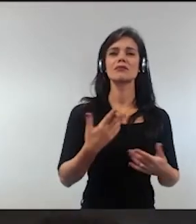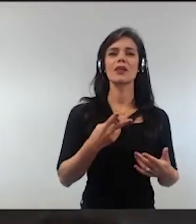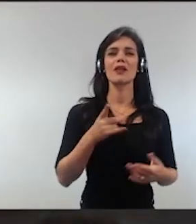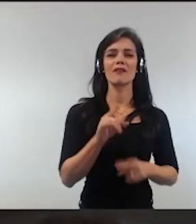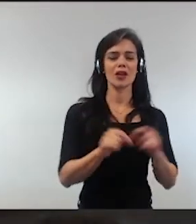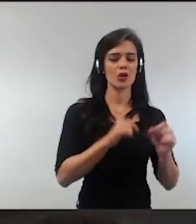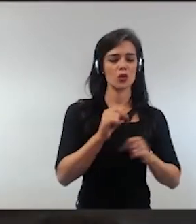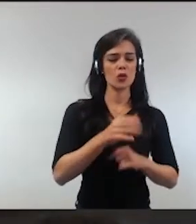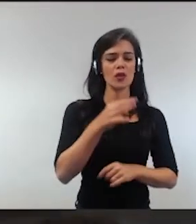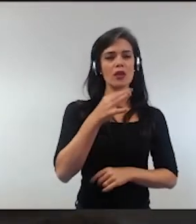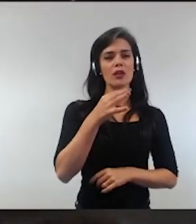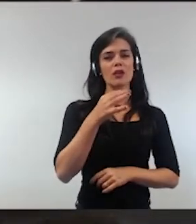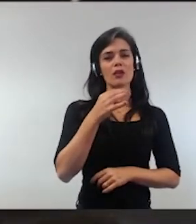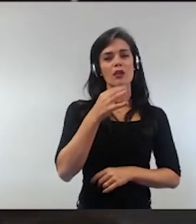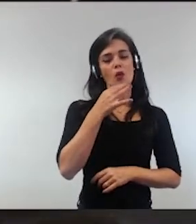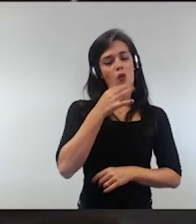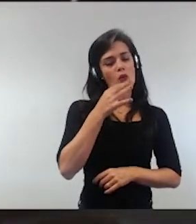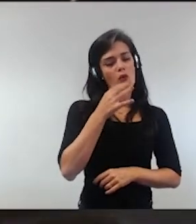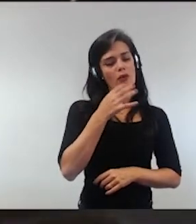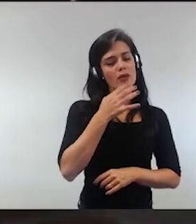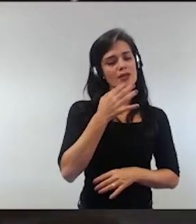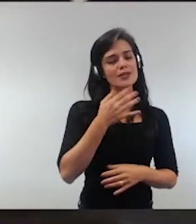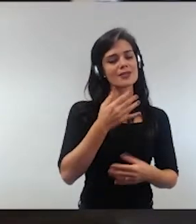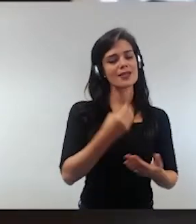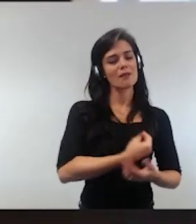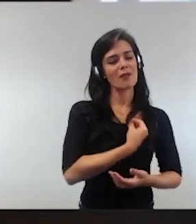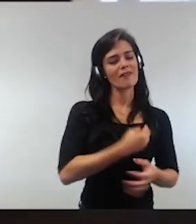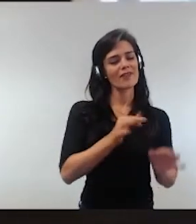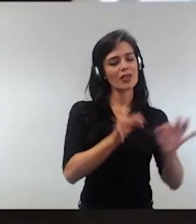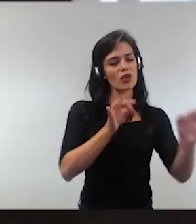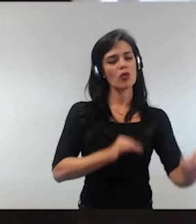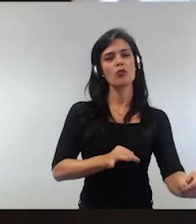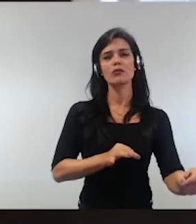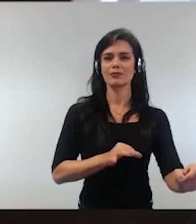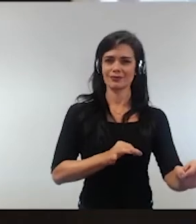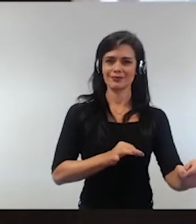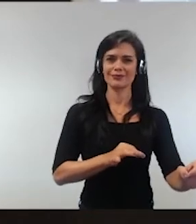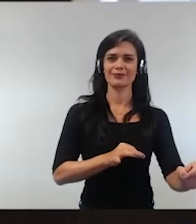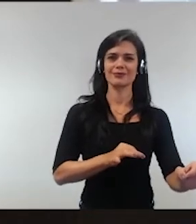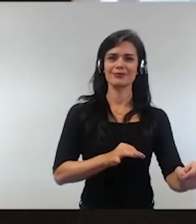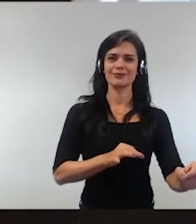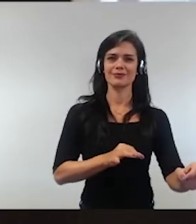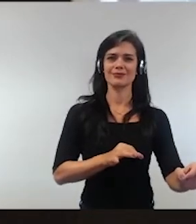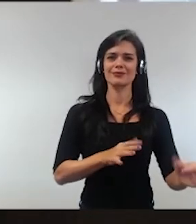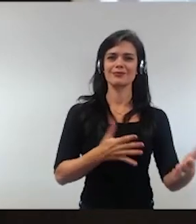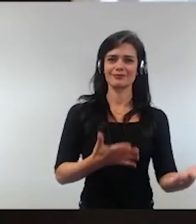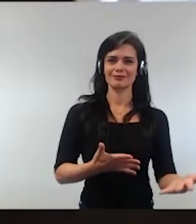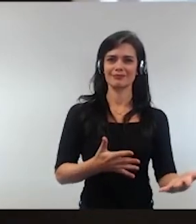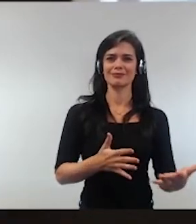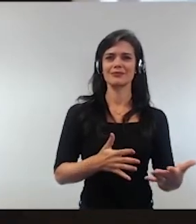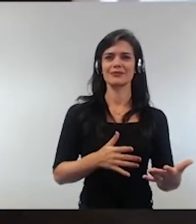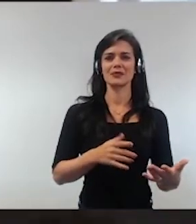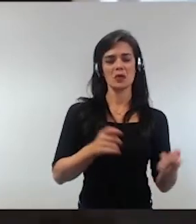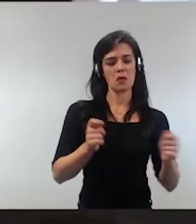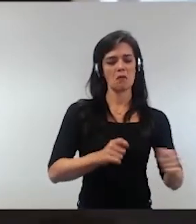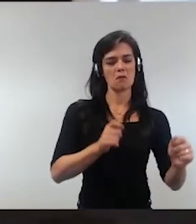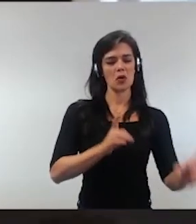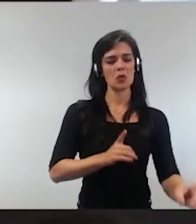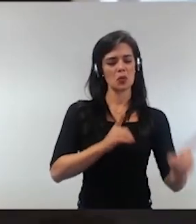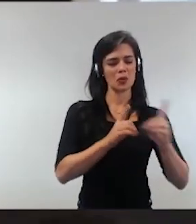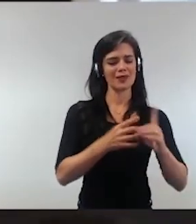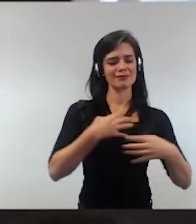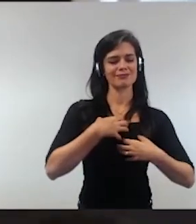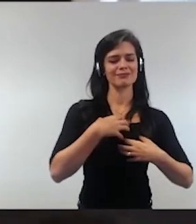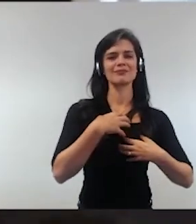que está longe de mim em termos de vida, mas muito próxima, às vezes, em termos de proximidade, né? Então, eu gosto muito